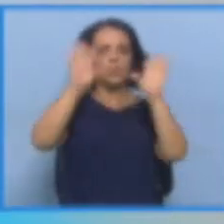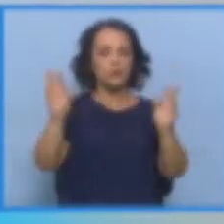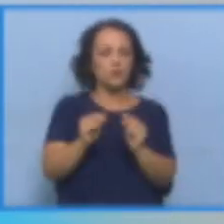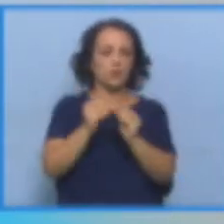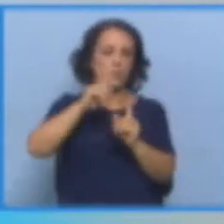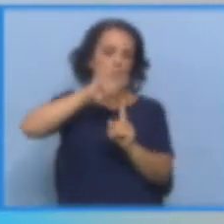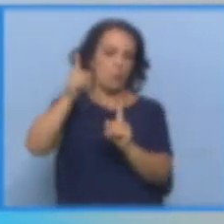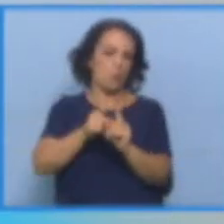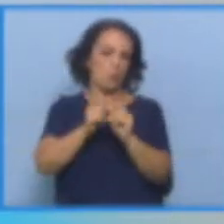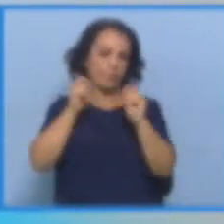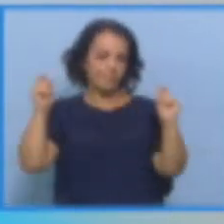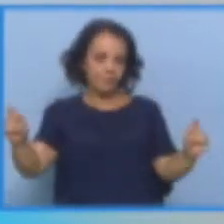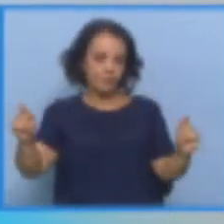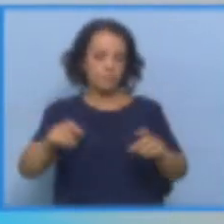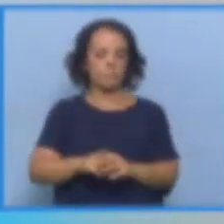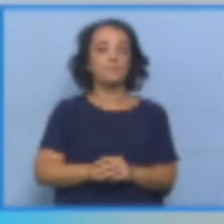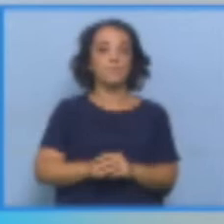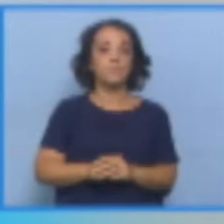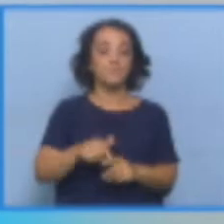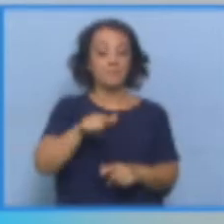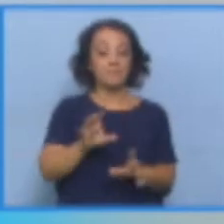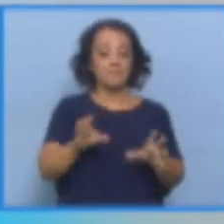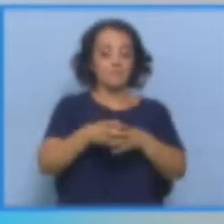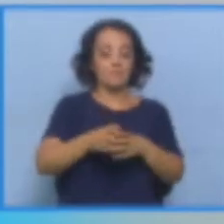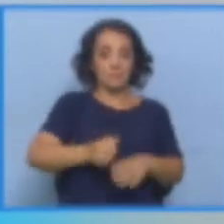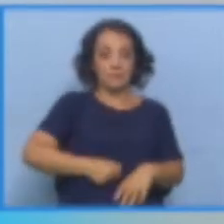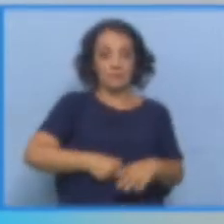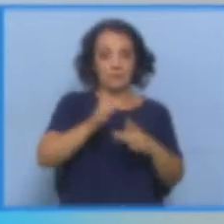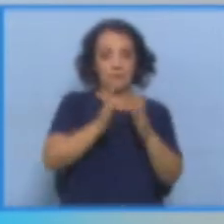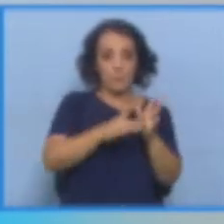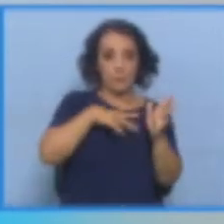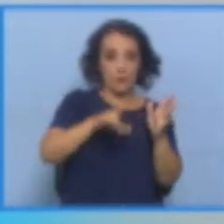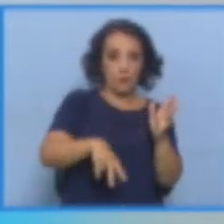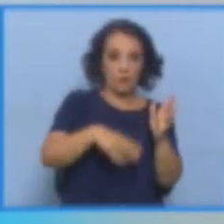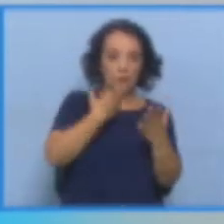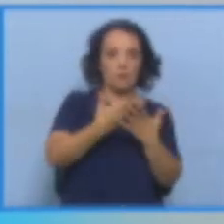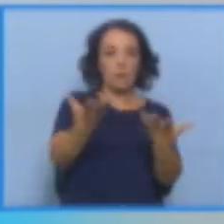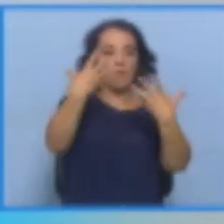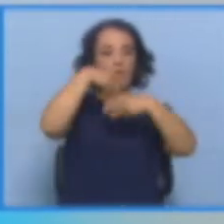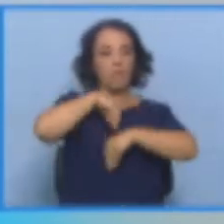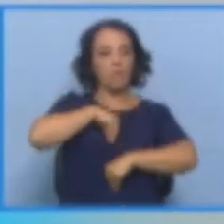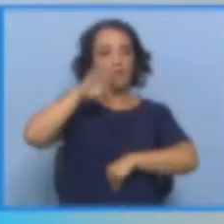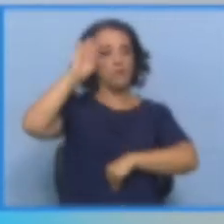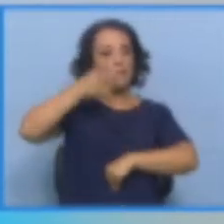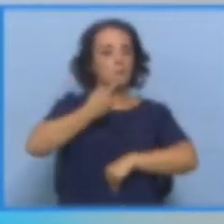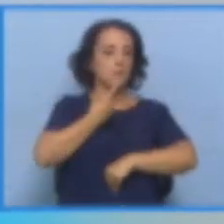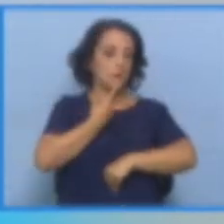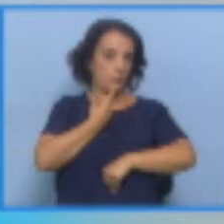de um ano, ou seja, uma altura para que as nossas comunidades cristãs em Portugal ganhem consciência de que